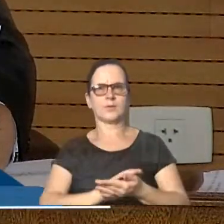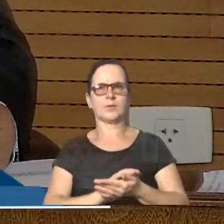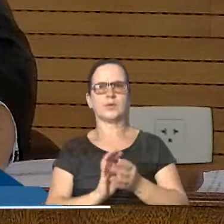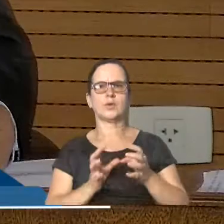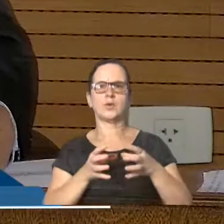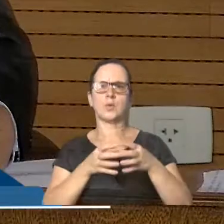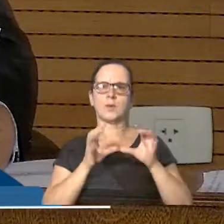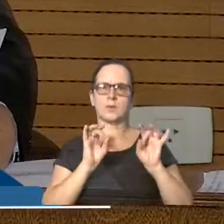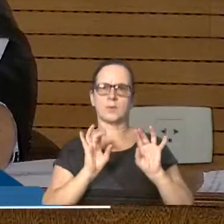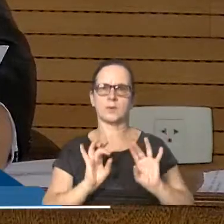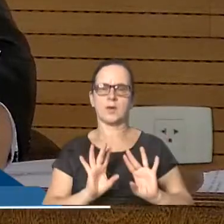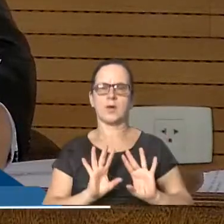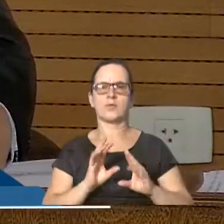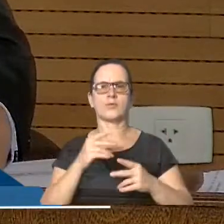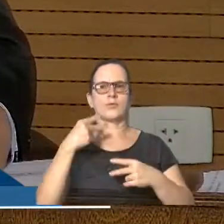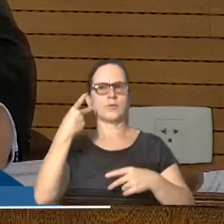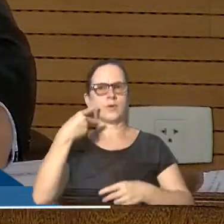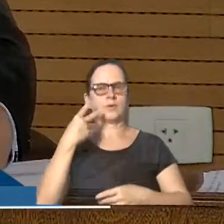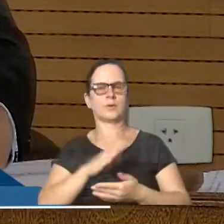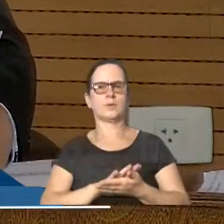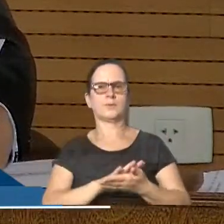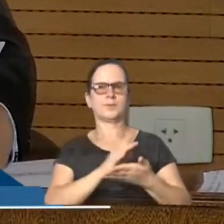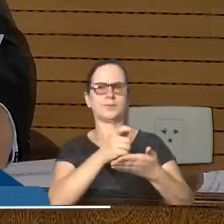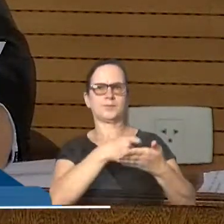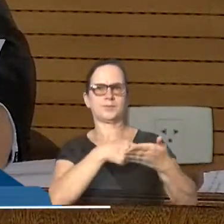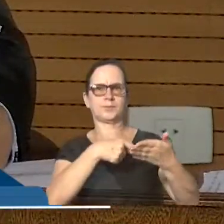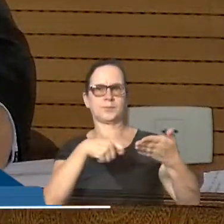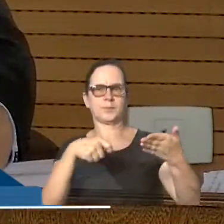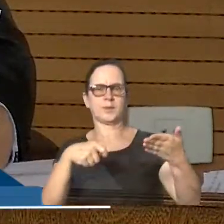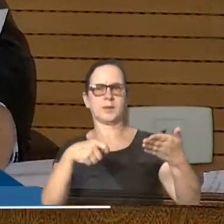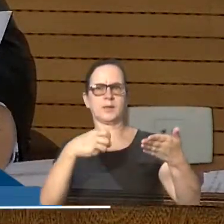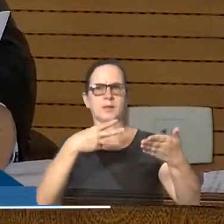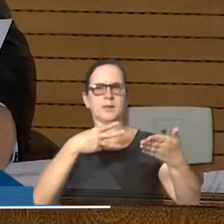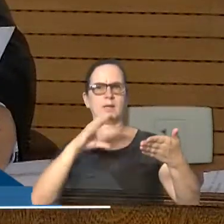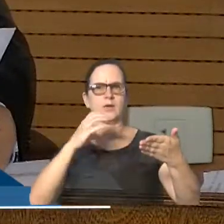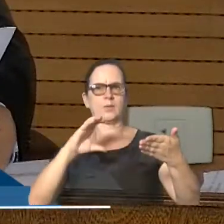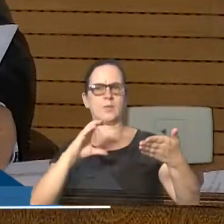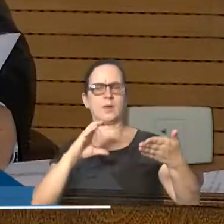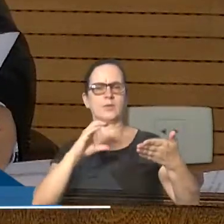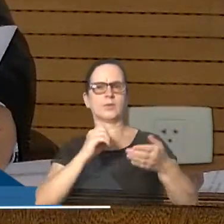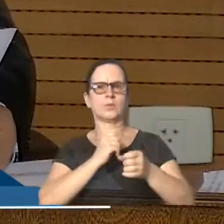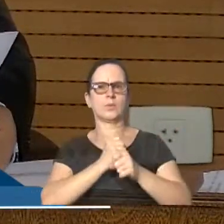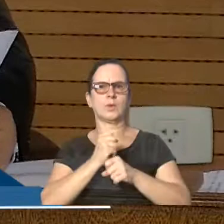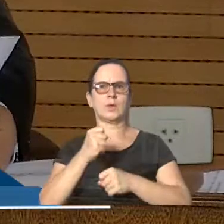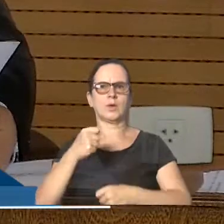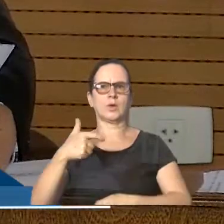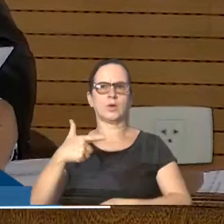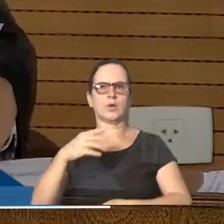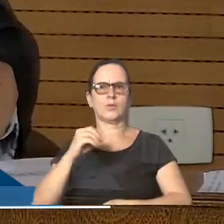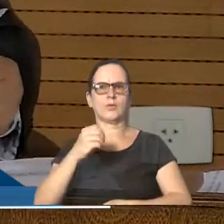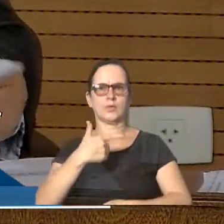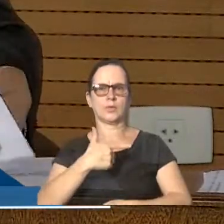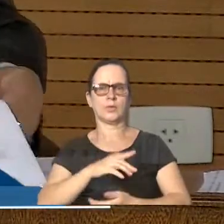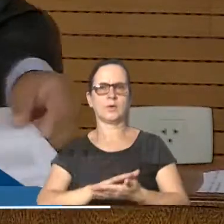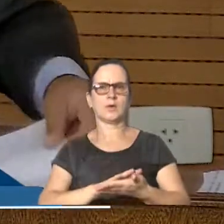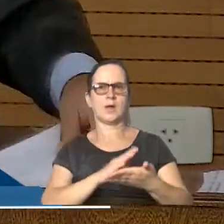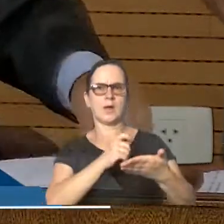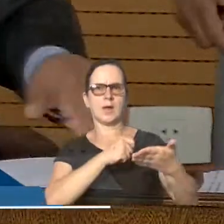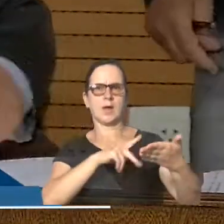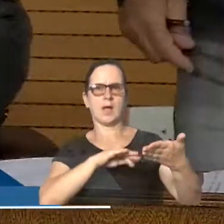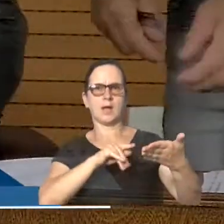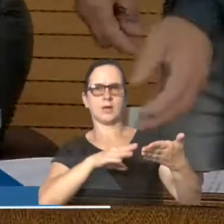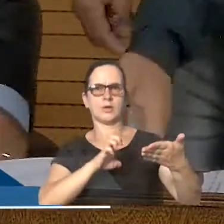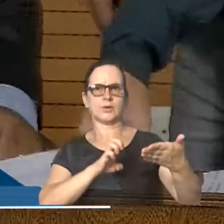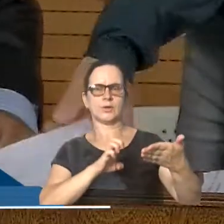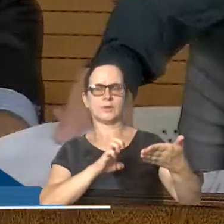Comissão Especial de Vereadores. Sala Dona Helena Melete Cunha, 3 de março de 2022, Alexandre Mendes da Silva,